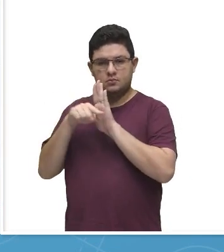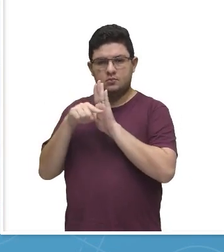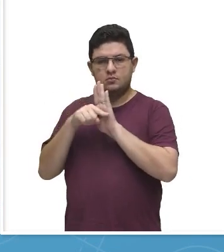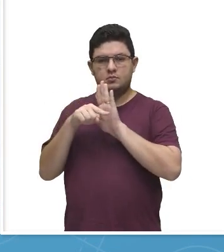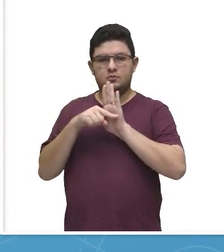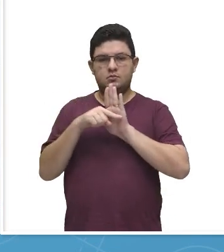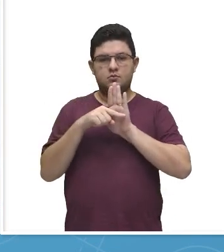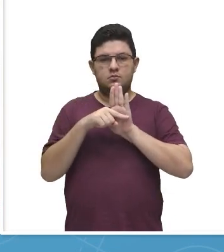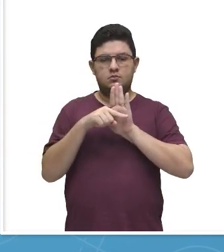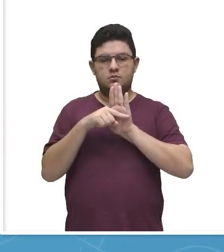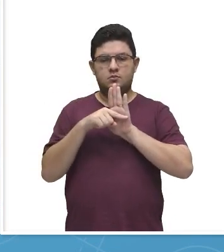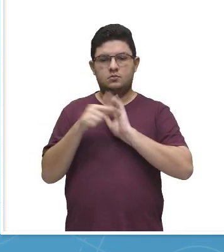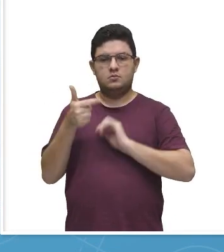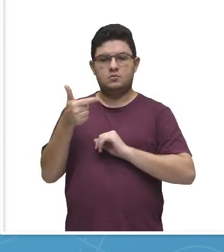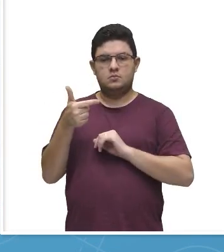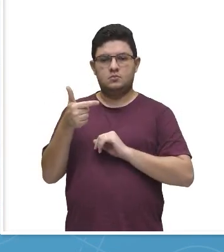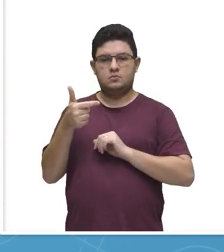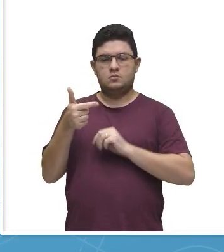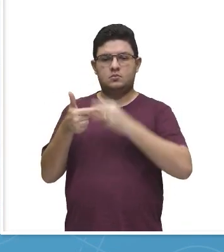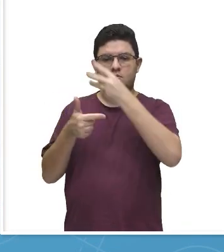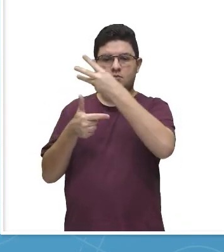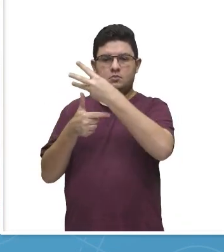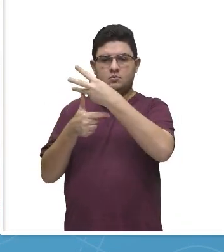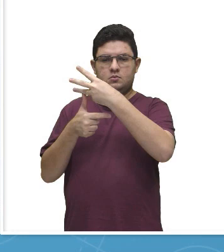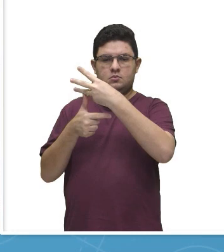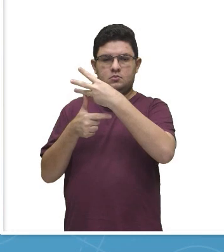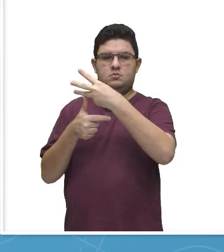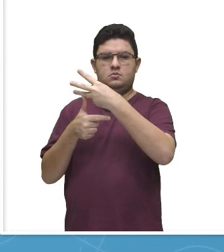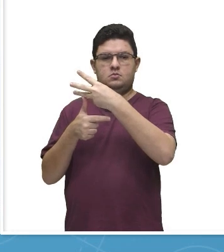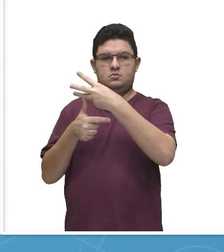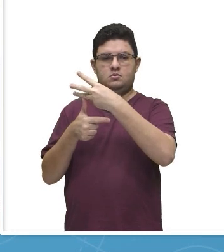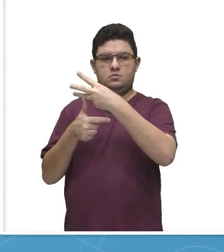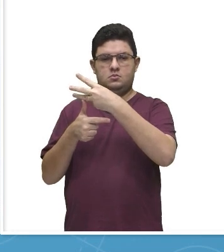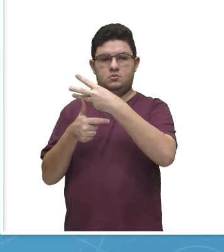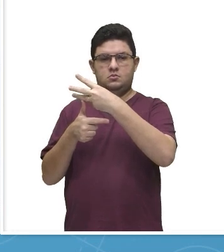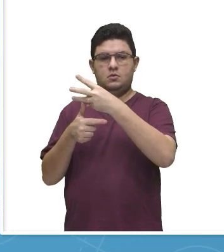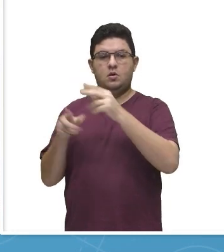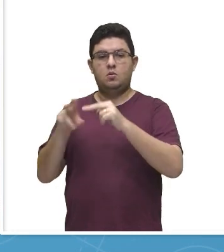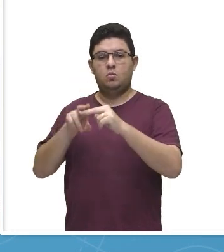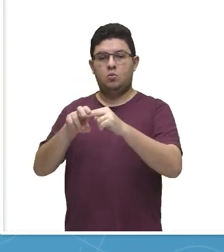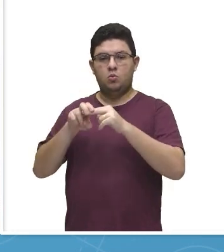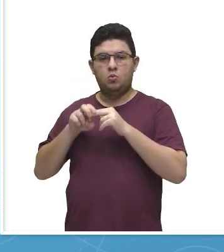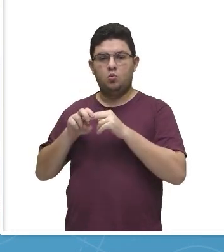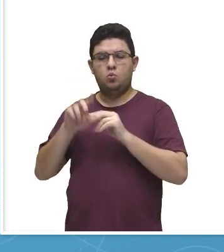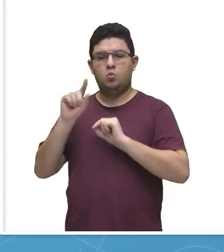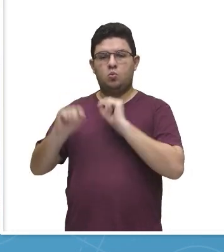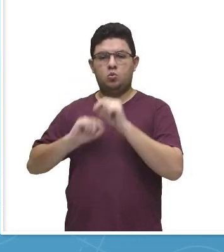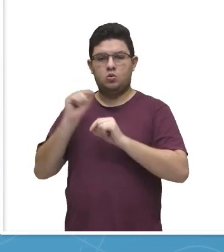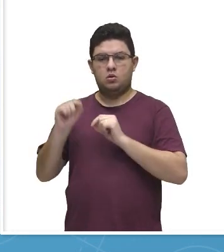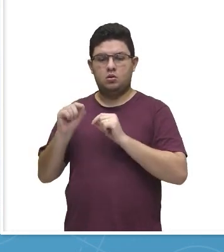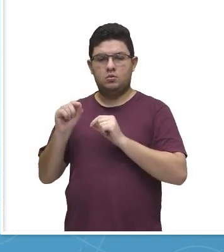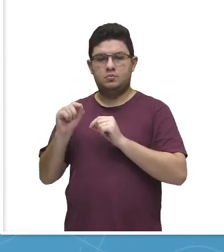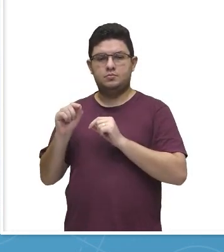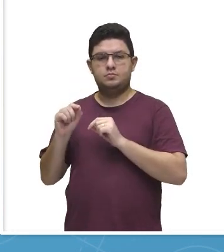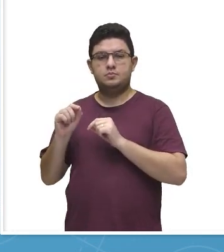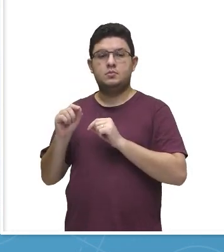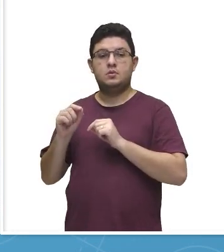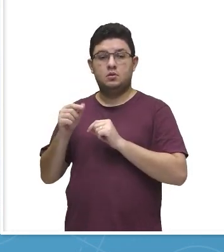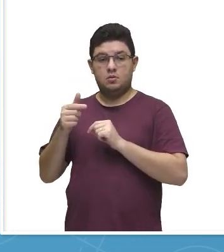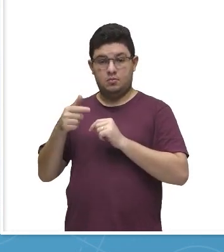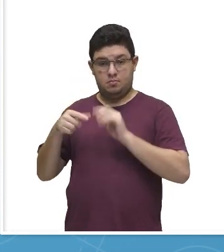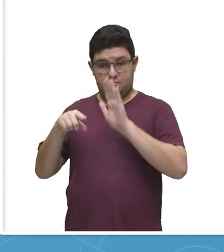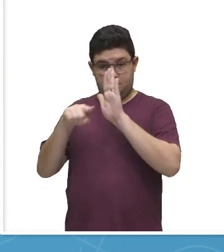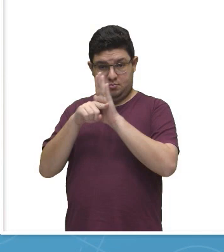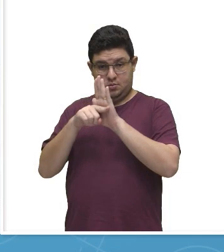2 elevado à terceira potência. Logo, o menos 2 será multiplicado por ele